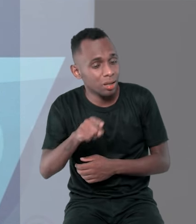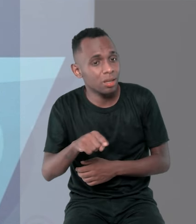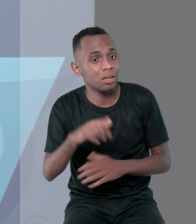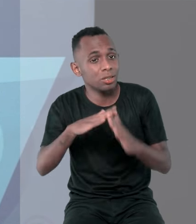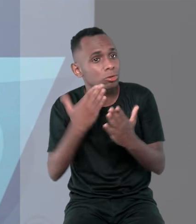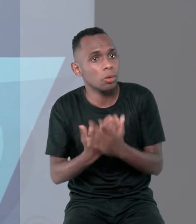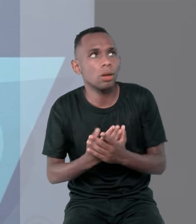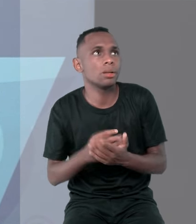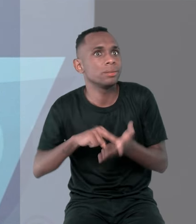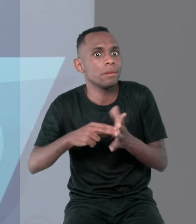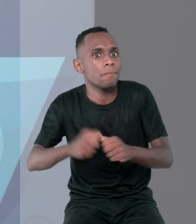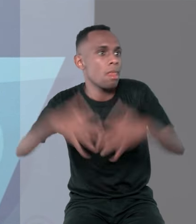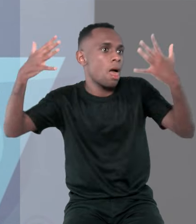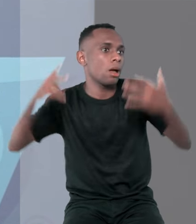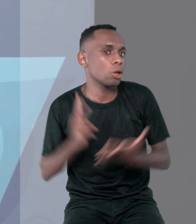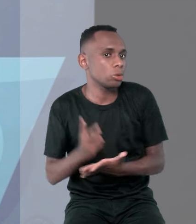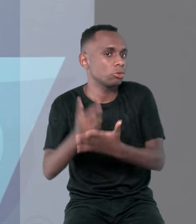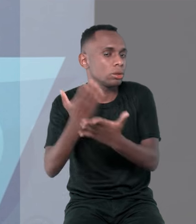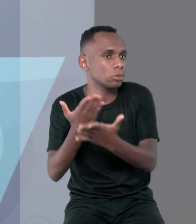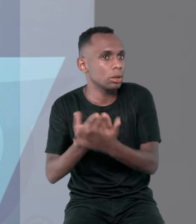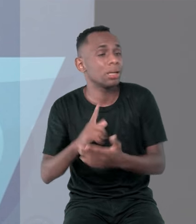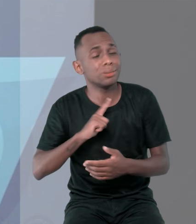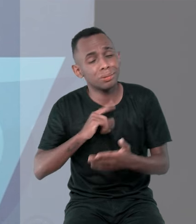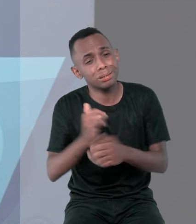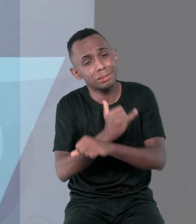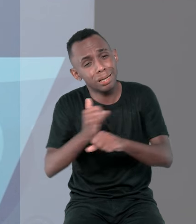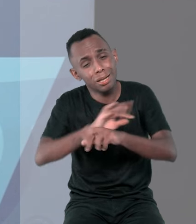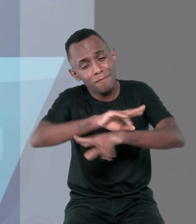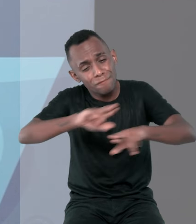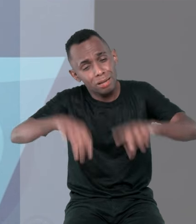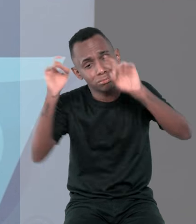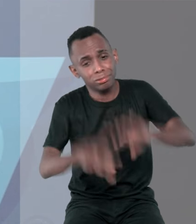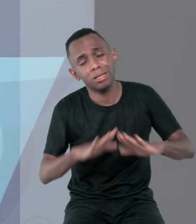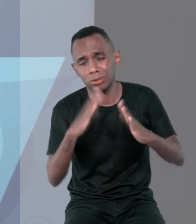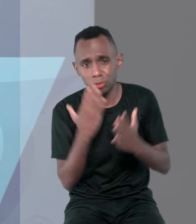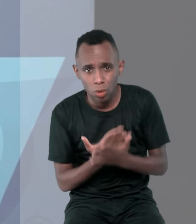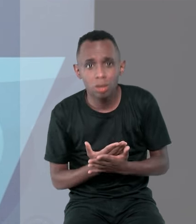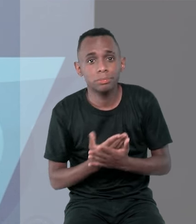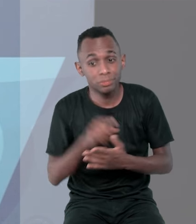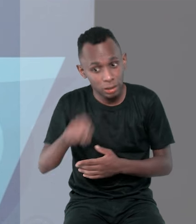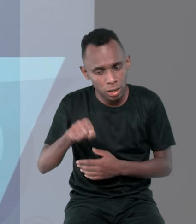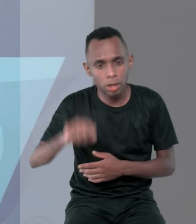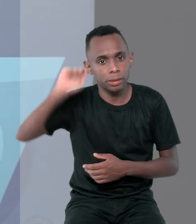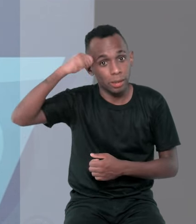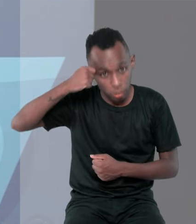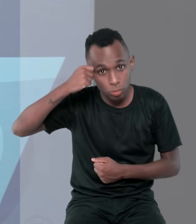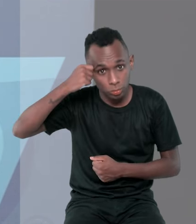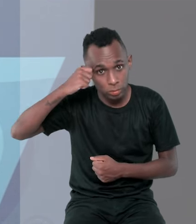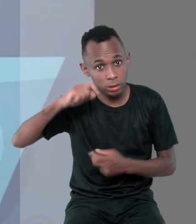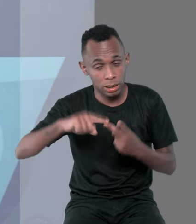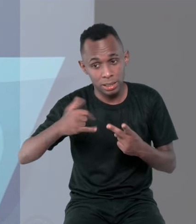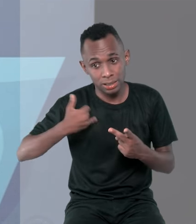por um milagre. Há muitas formas e motivos para desistir da escola. Peterson era negro,